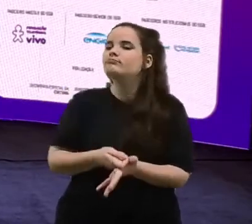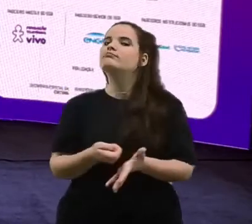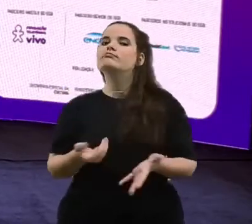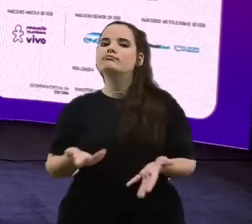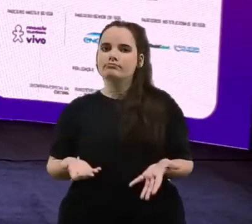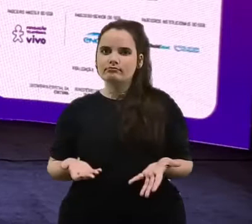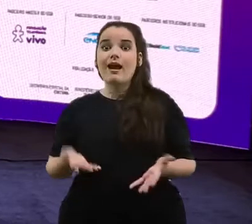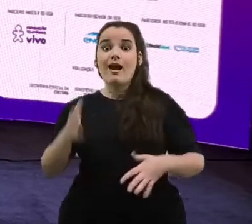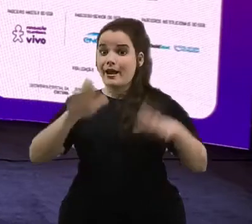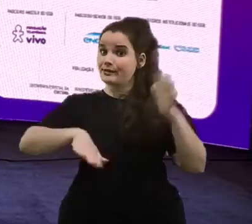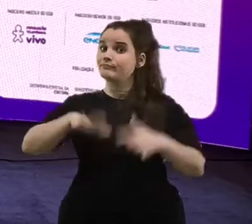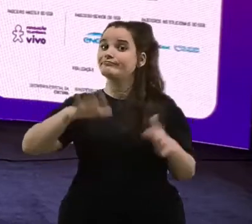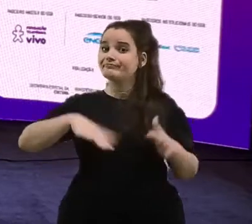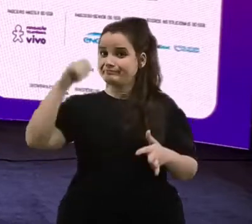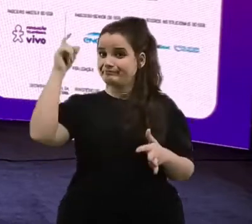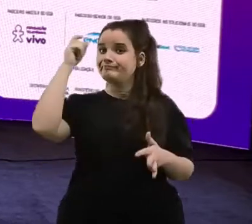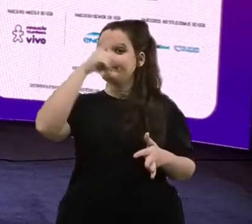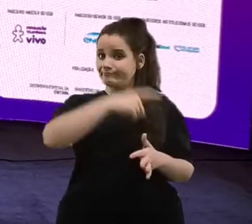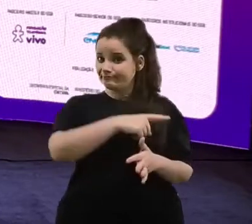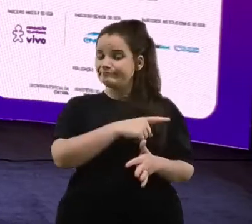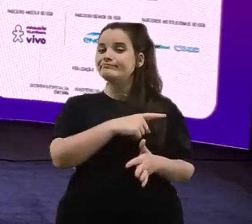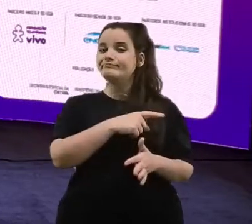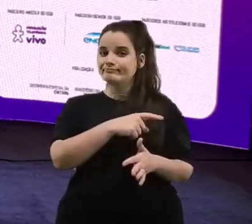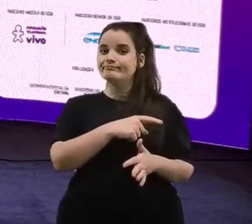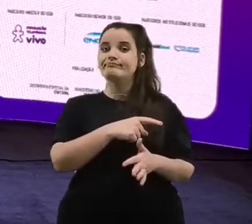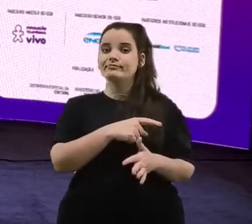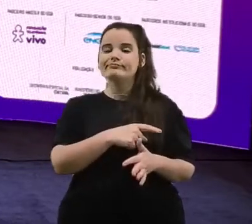difíceis, inclusive a decisão de